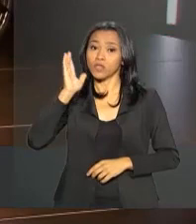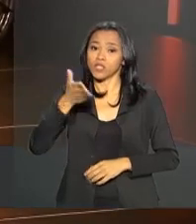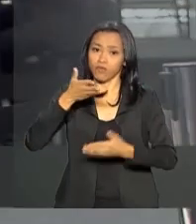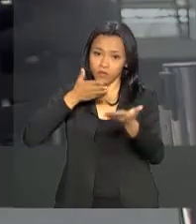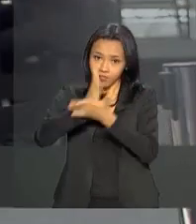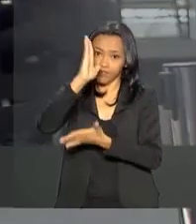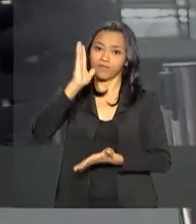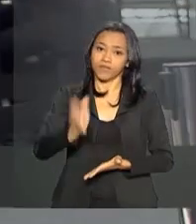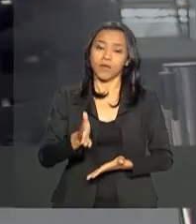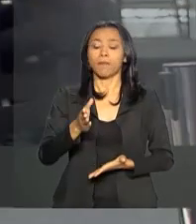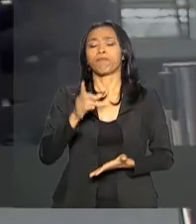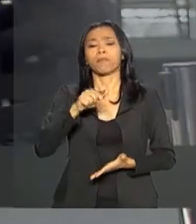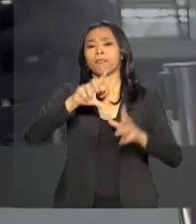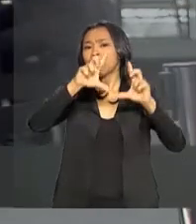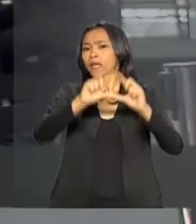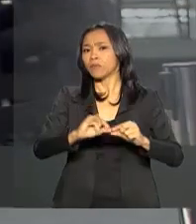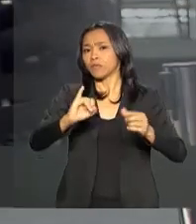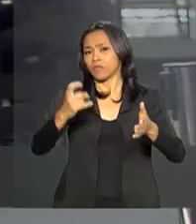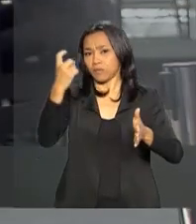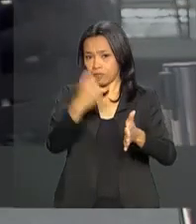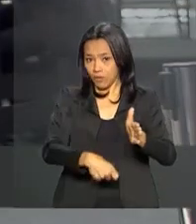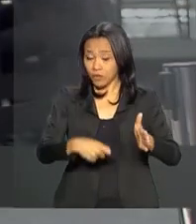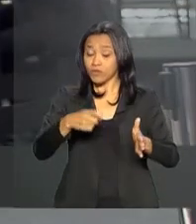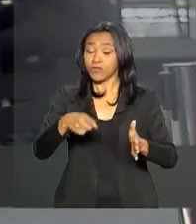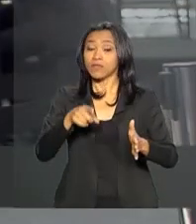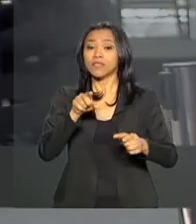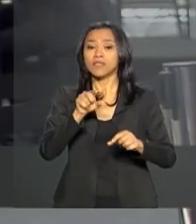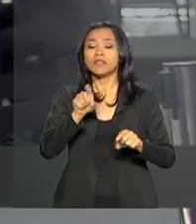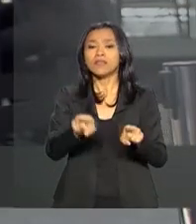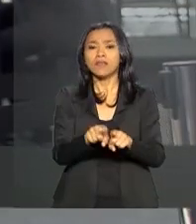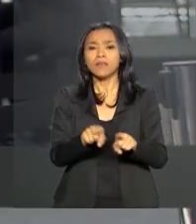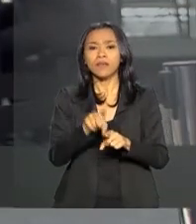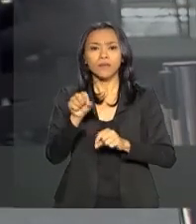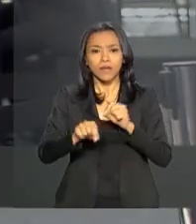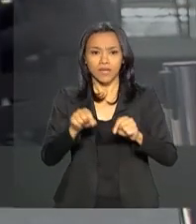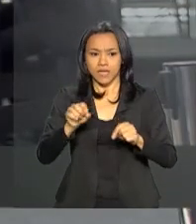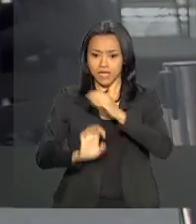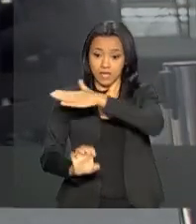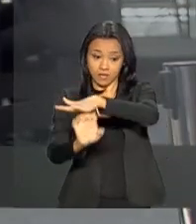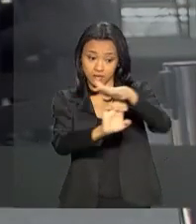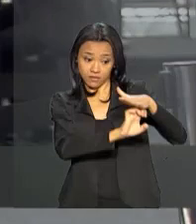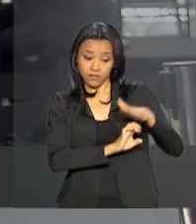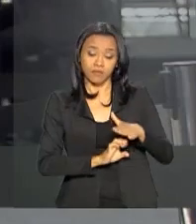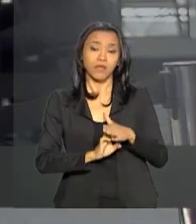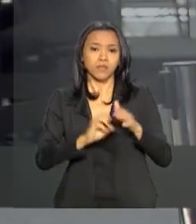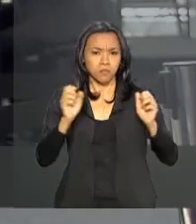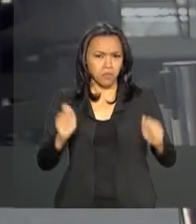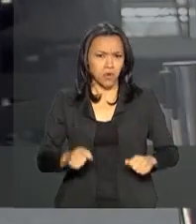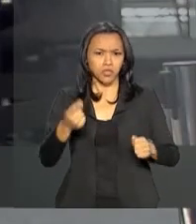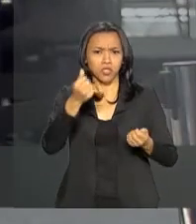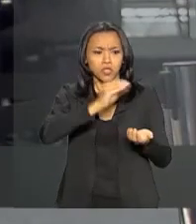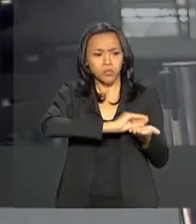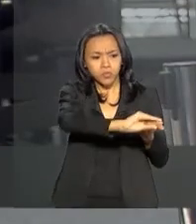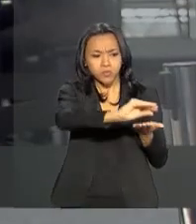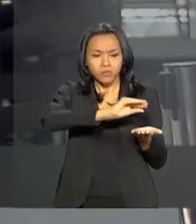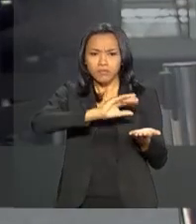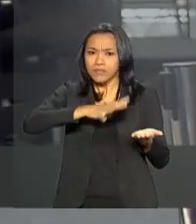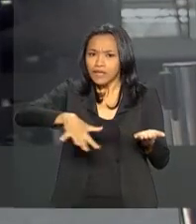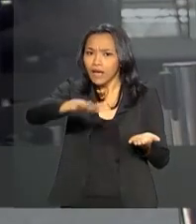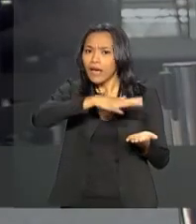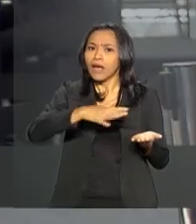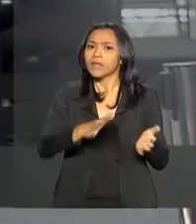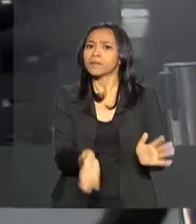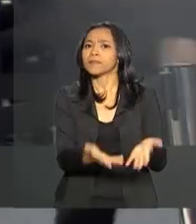medida reduz tributos e cria contrapartidas para que empresas aumentem investimentos em produtos e tecnologias no